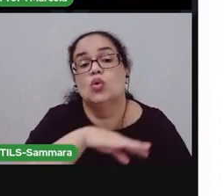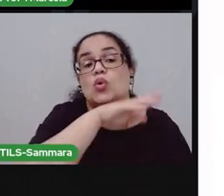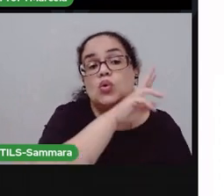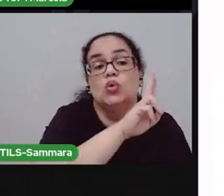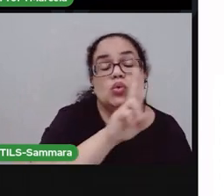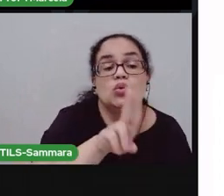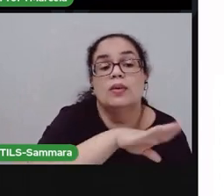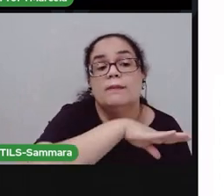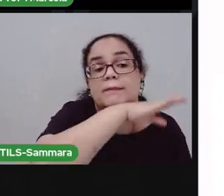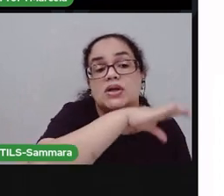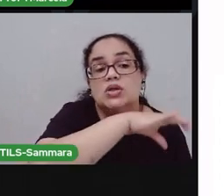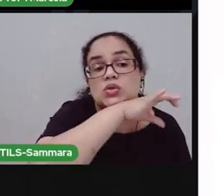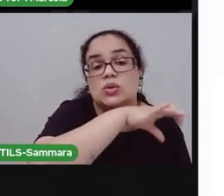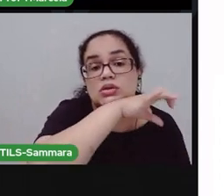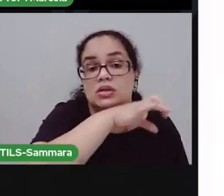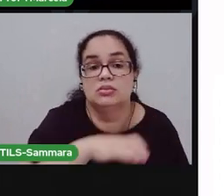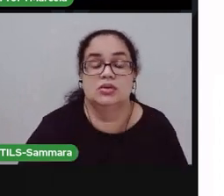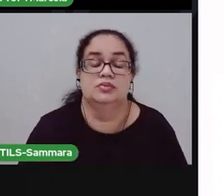animais.